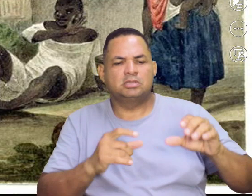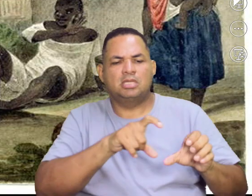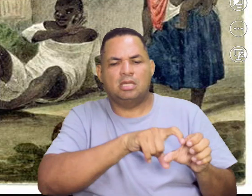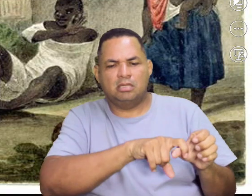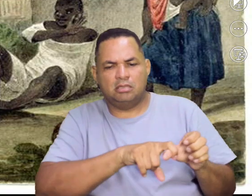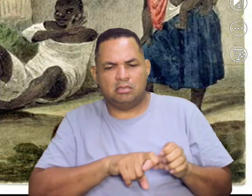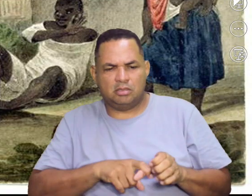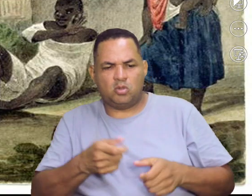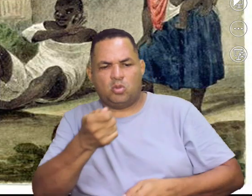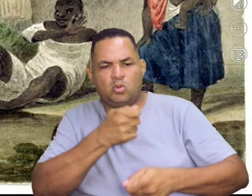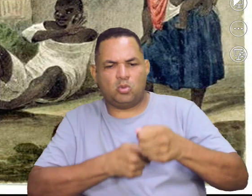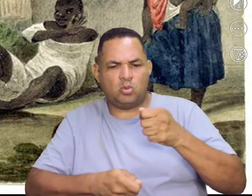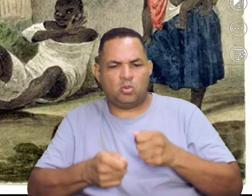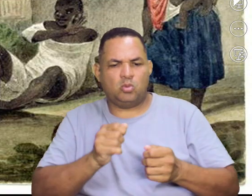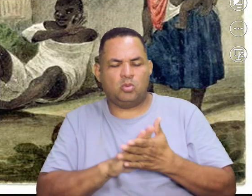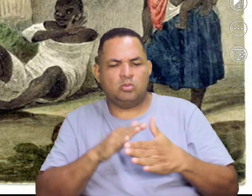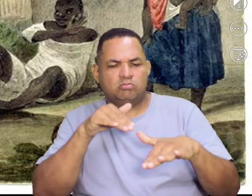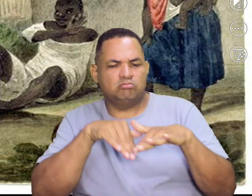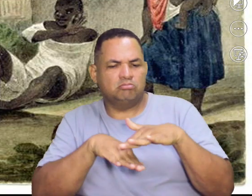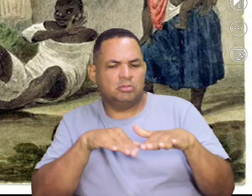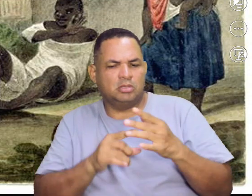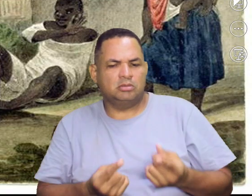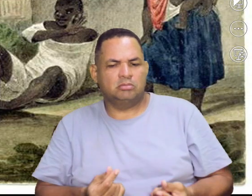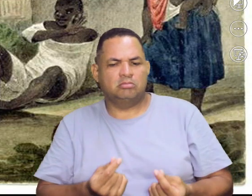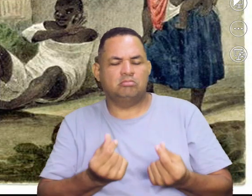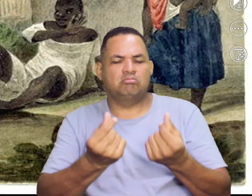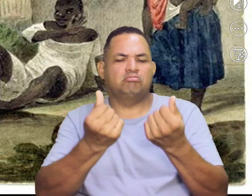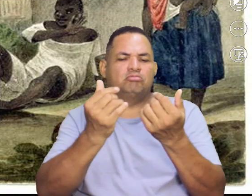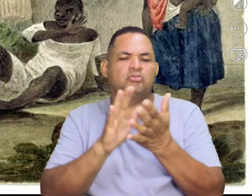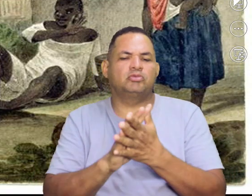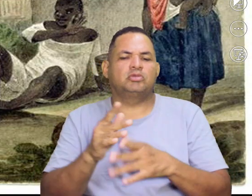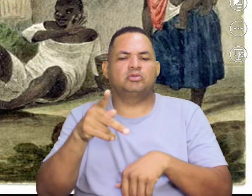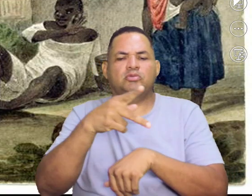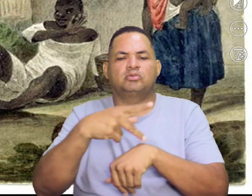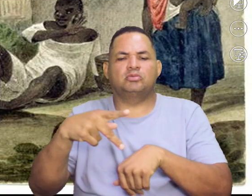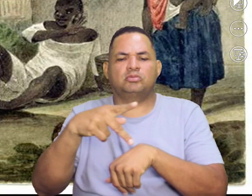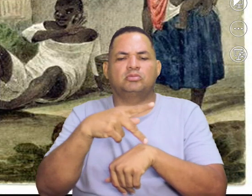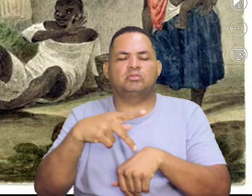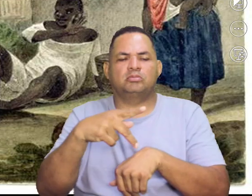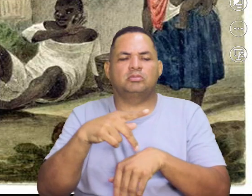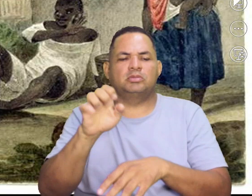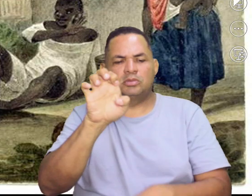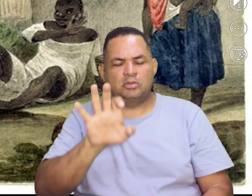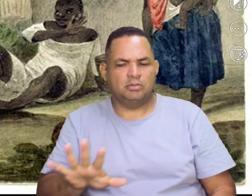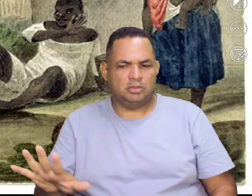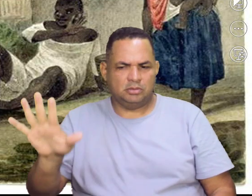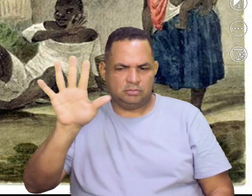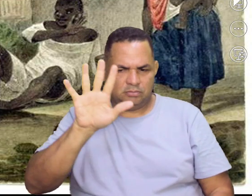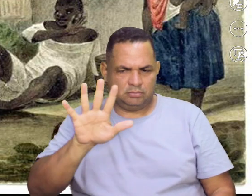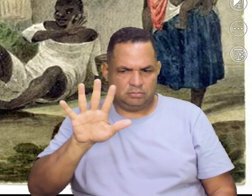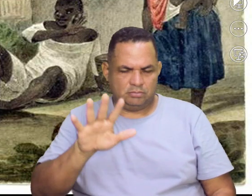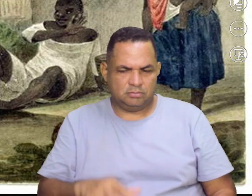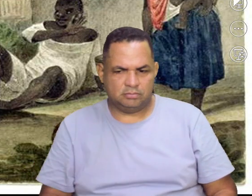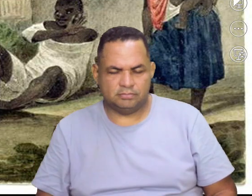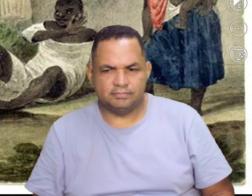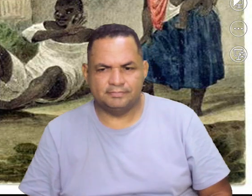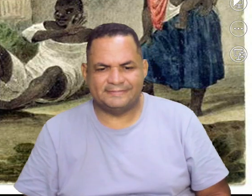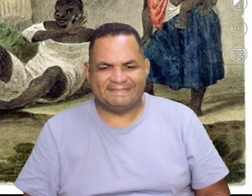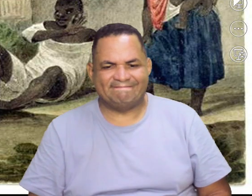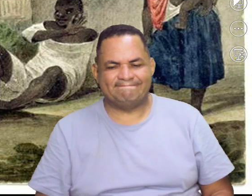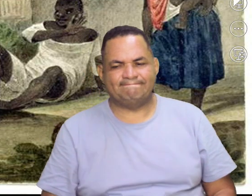e concentração de riqueza nas potências coloniais. Então, pessoal, o que acontece aqui? Com